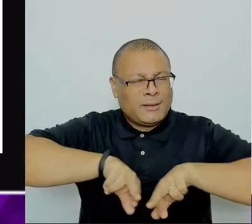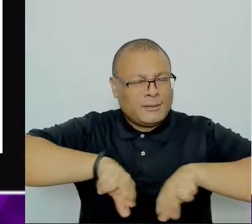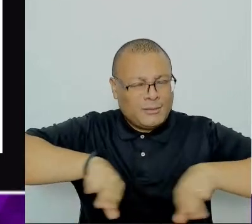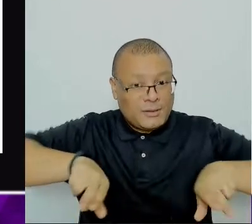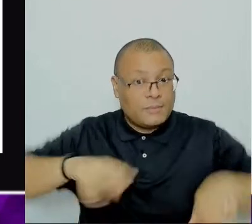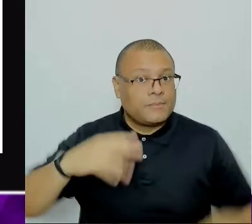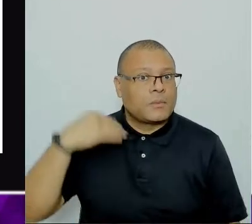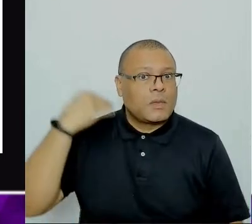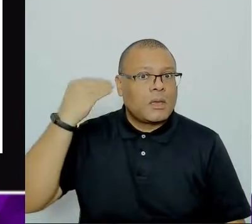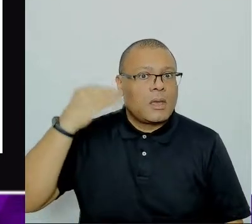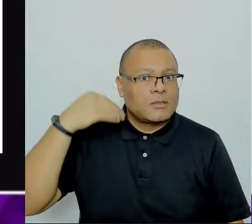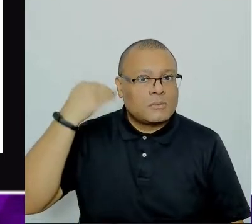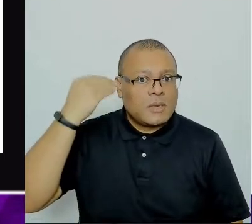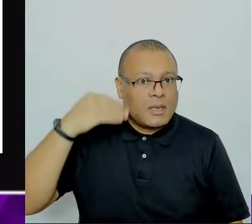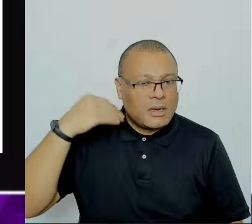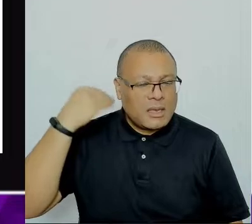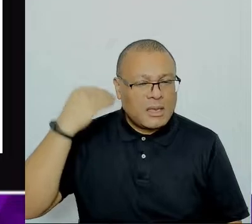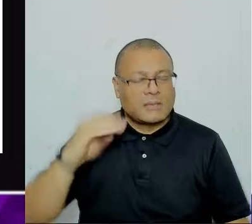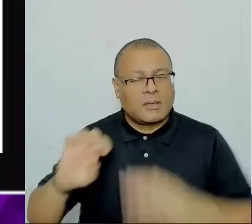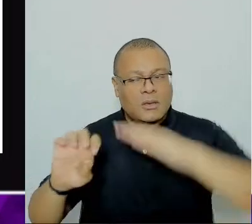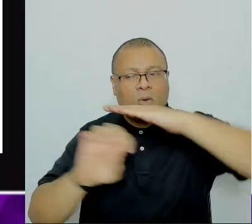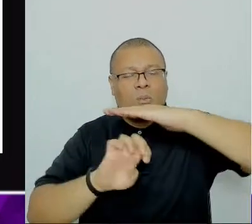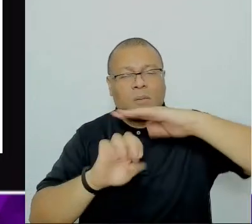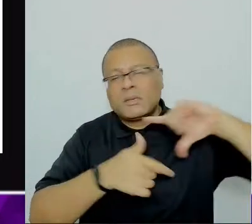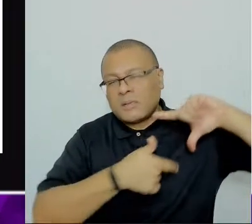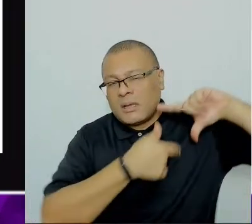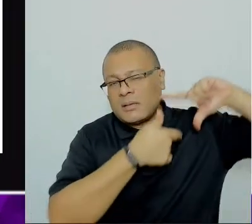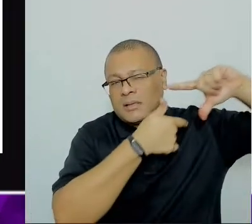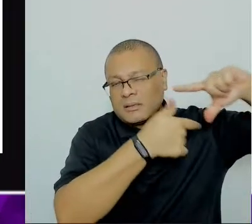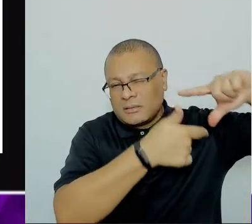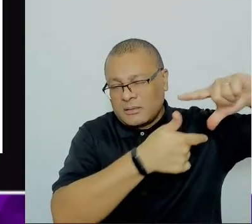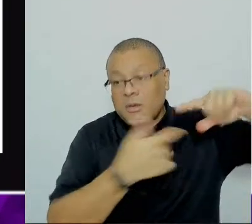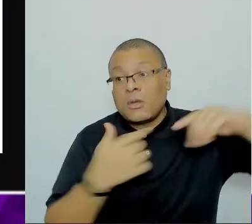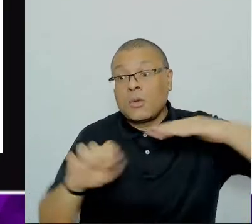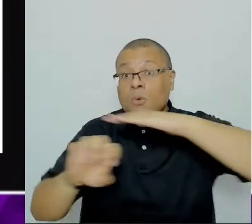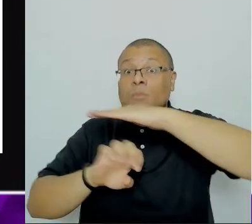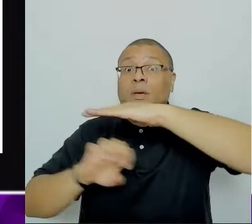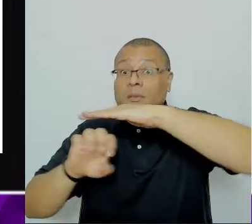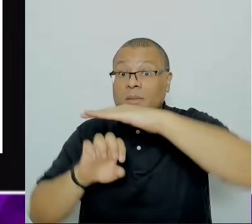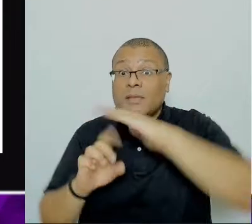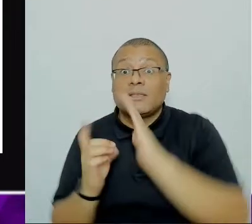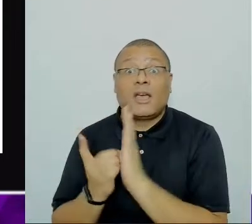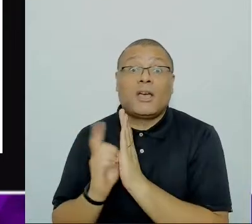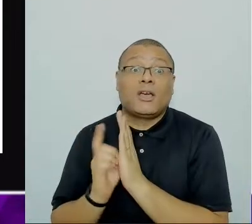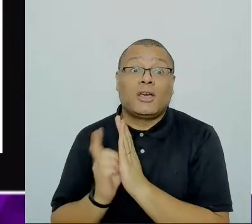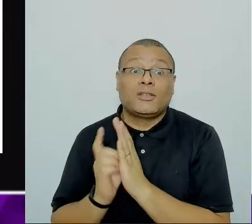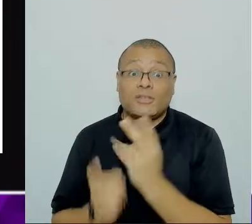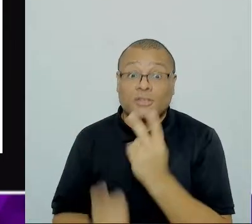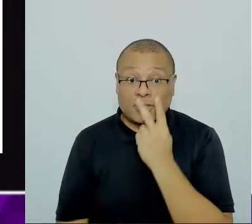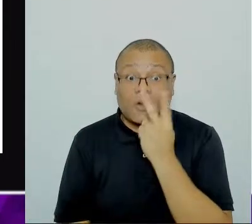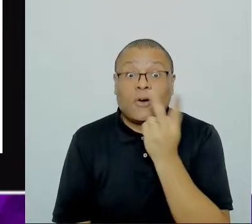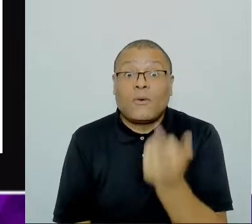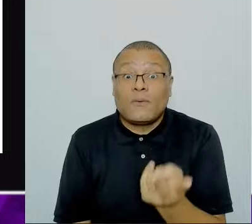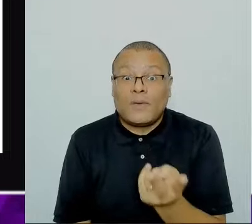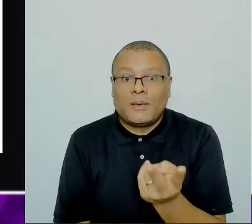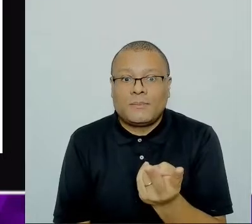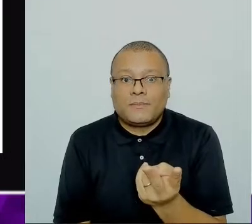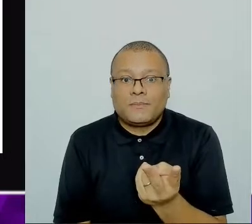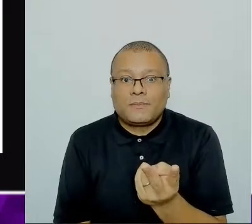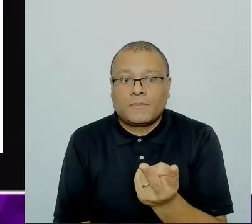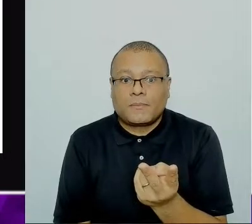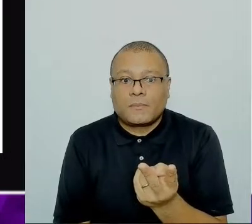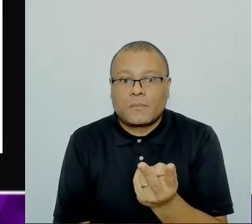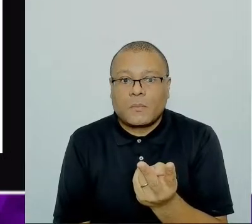gente for comparar entre uma empresa tradicional e uma empresa que já nasce digital, olha que interessante. A gente está falando que